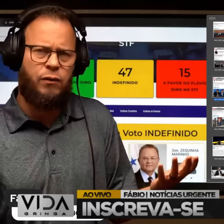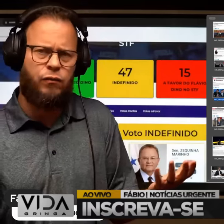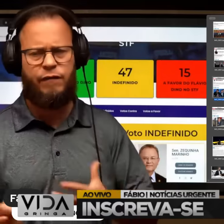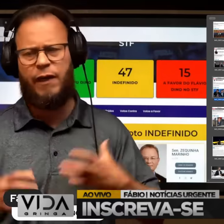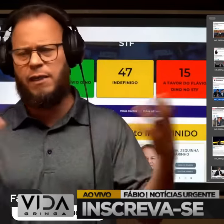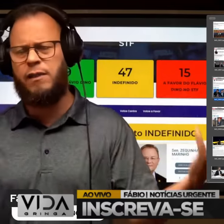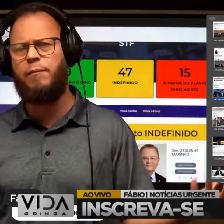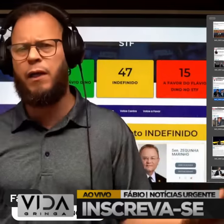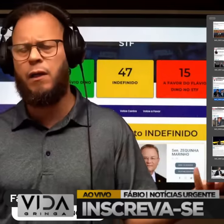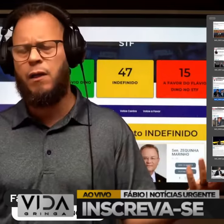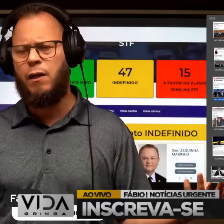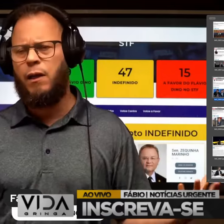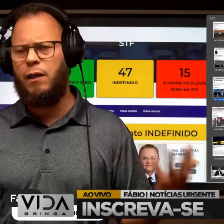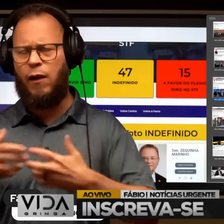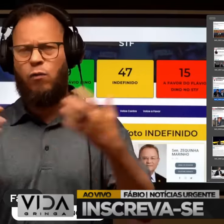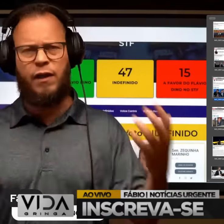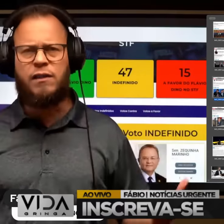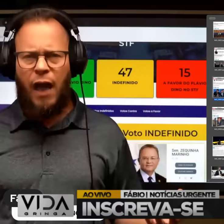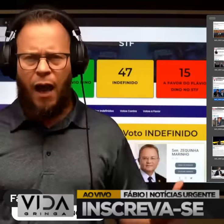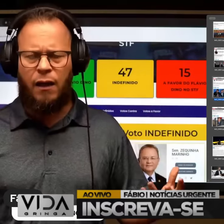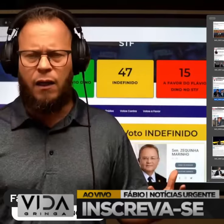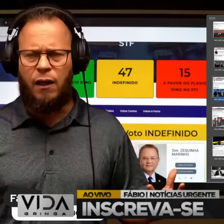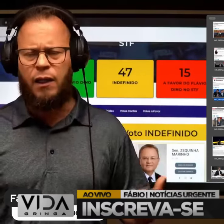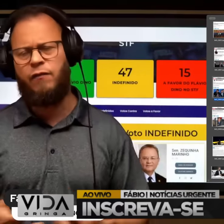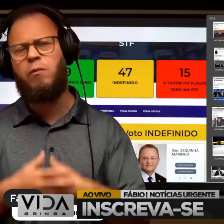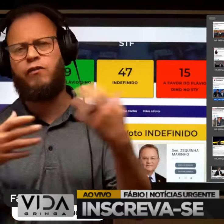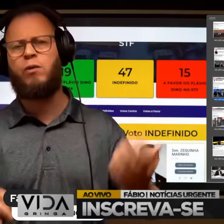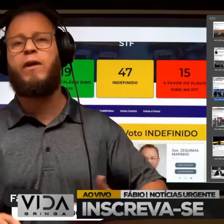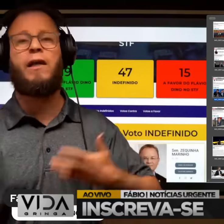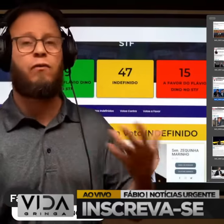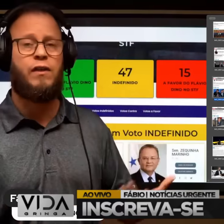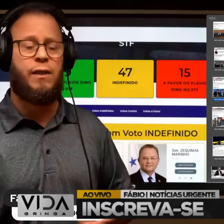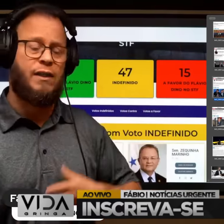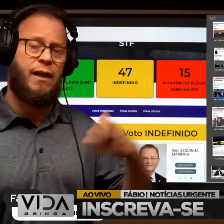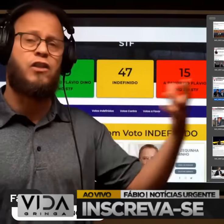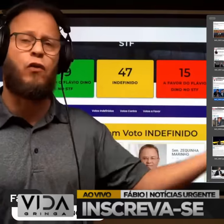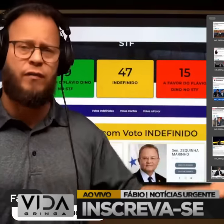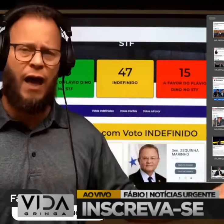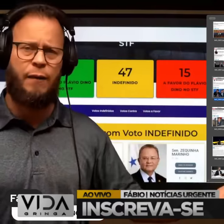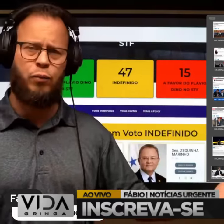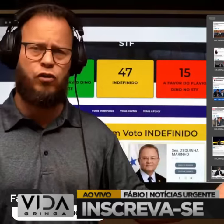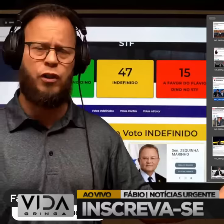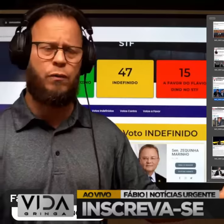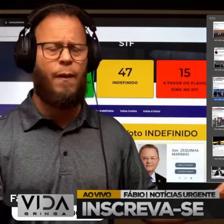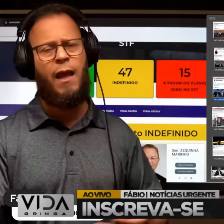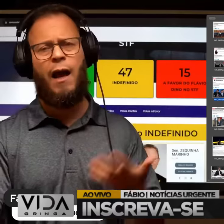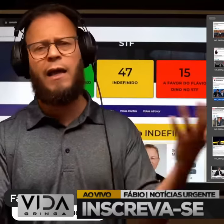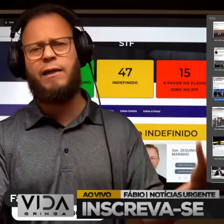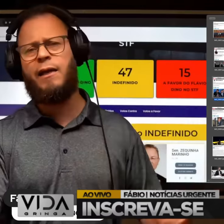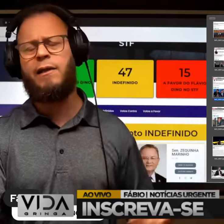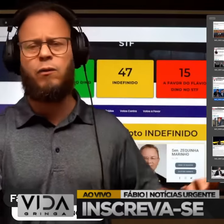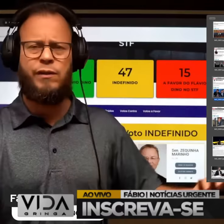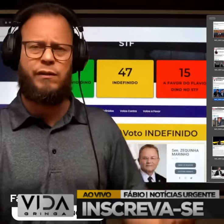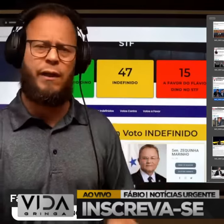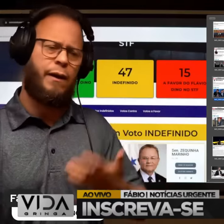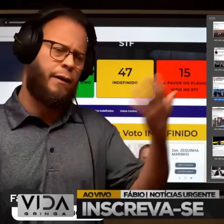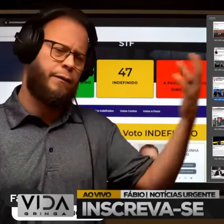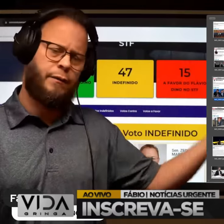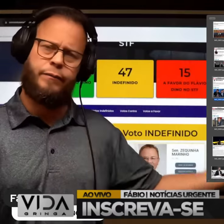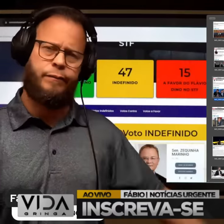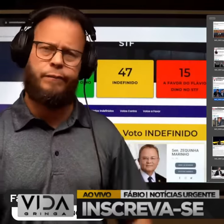errado. Você vai receber e vai conversar e vamos ver o que eles vão fazer. Agora, se eles votarem pro Dino, aí é aquela coisa,